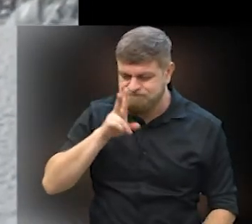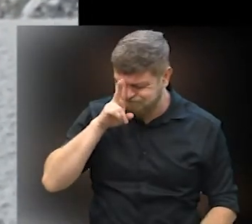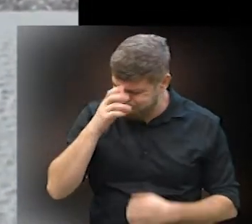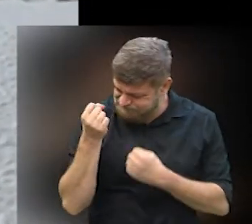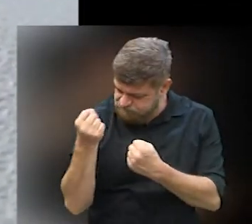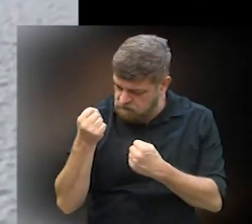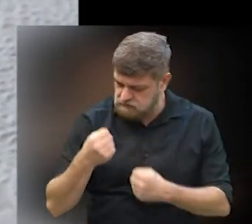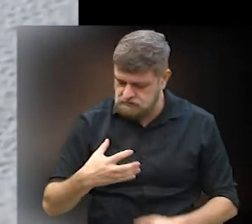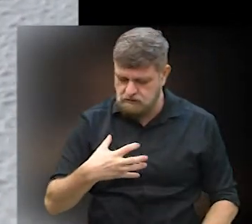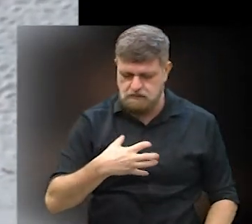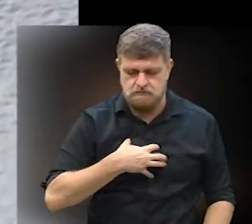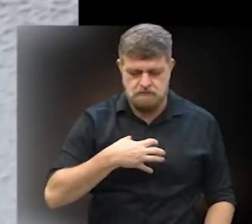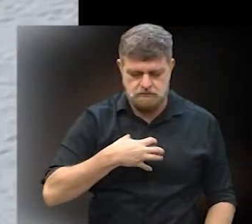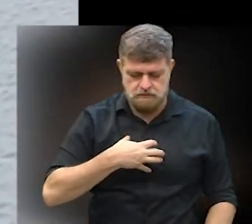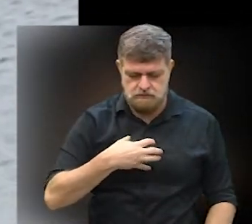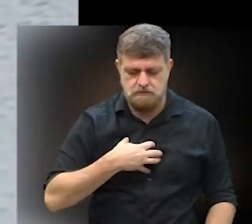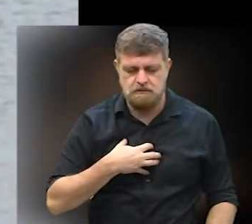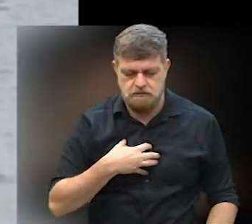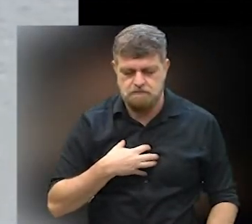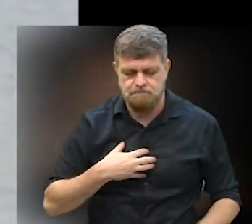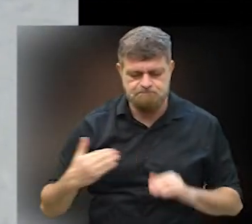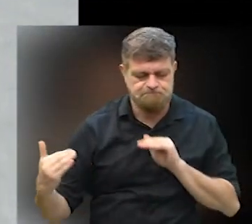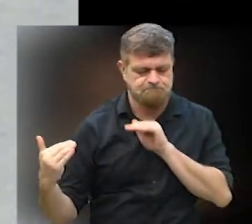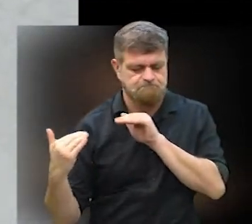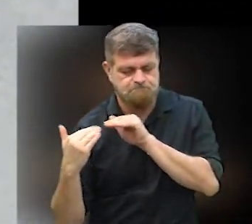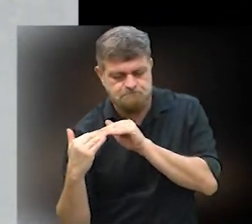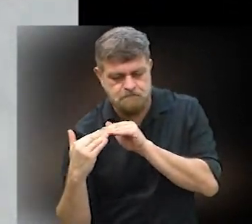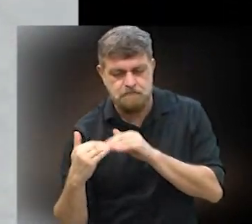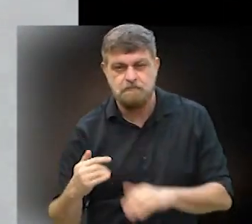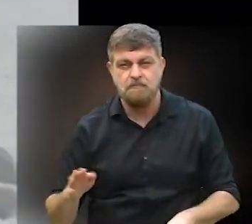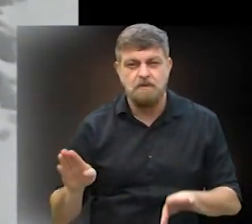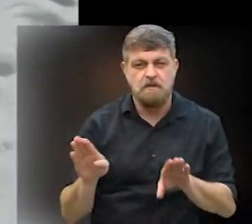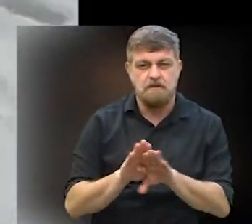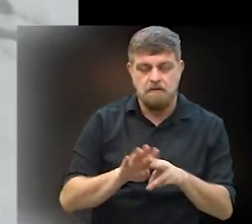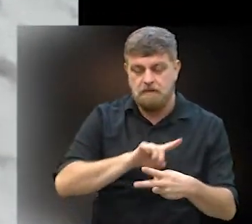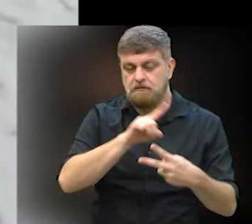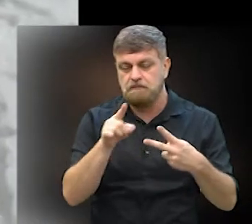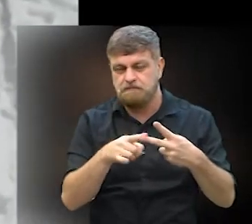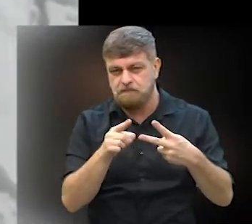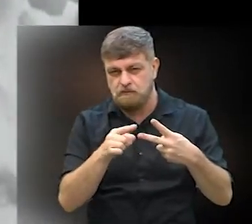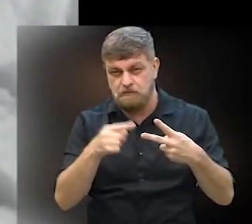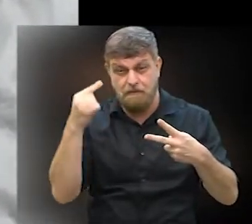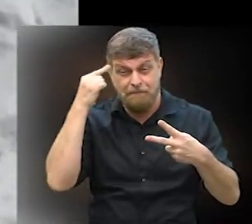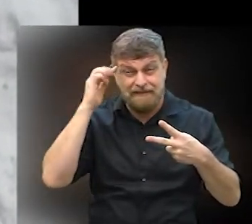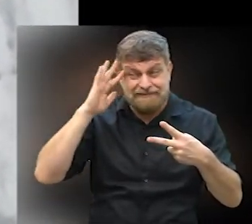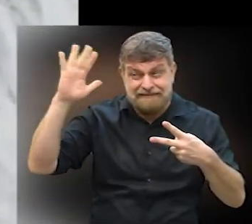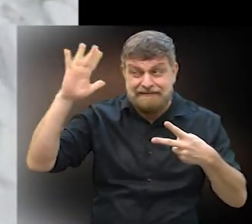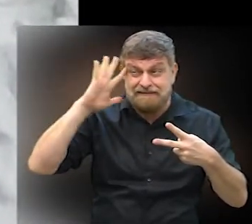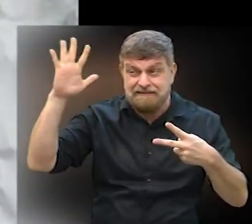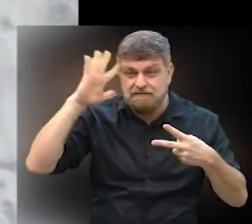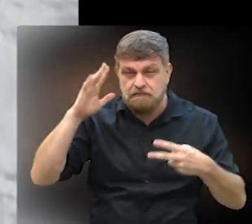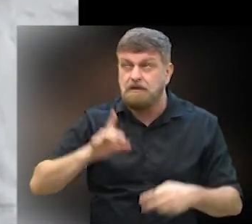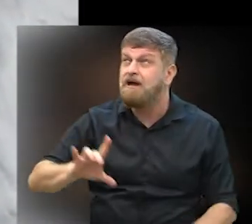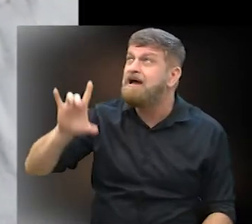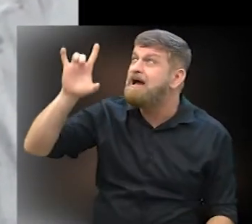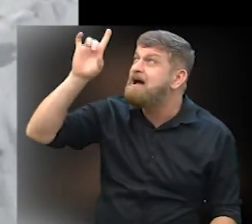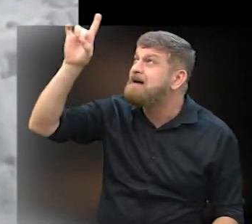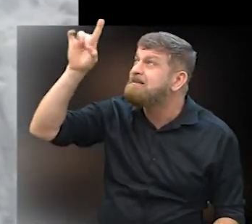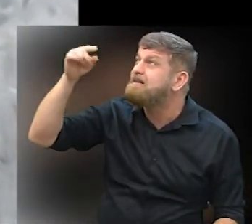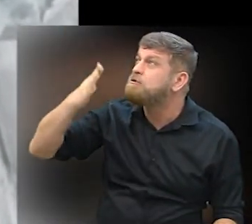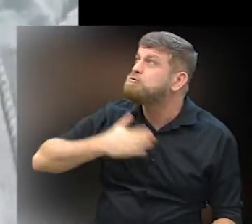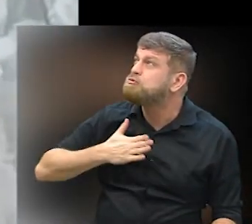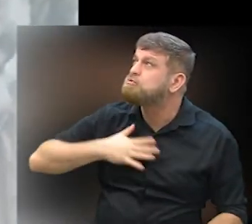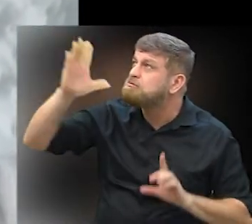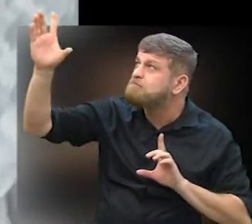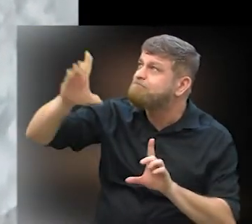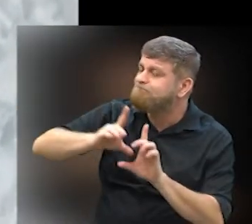Então, isso me fortalece, eu penso nela, eu me sinto mais forte. E outra coisa que eu pensava era Deus. Deus está